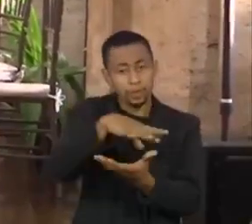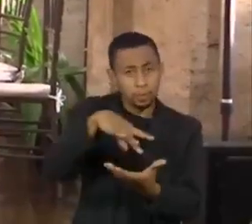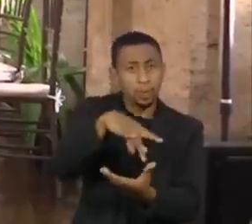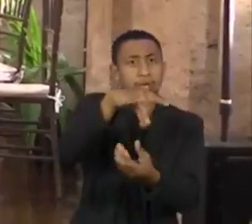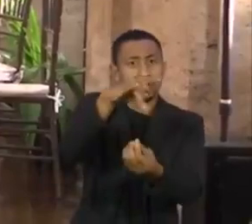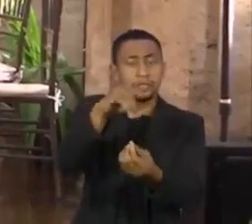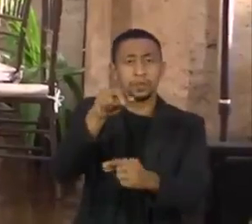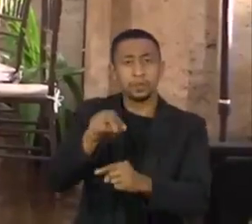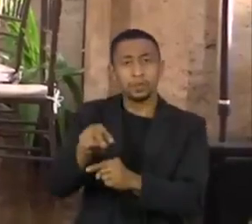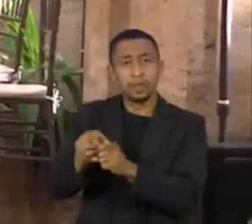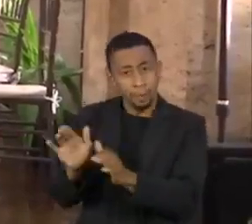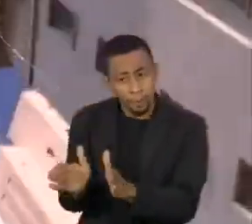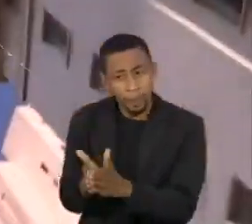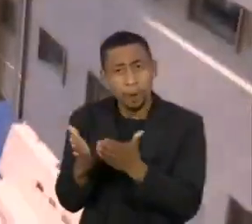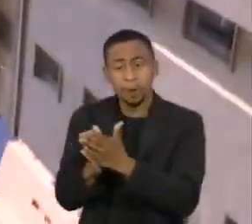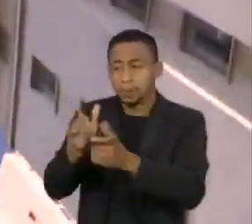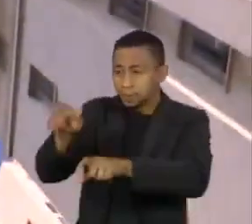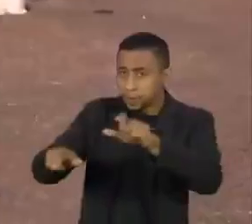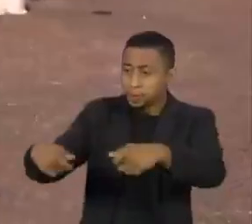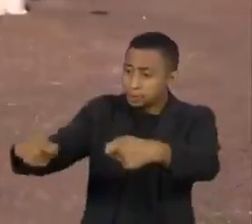mais pobres, dos mais humildes.